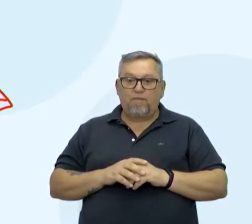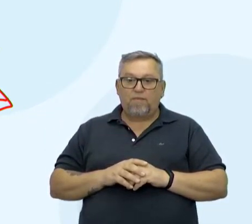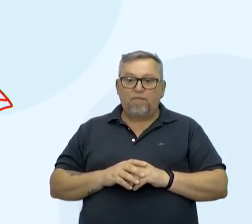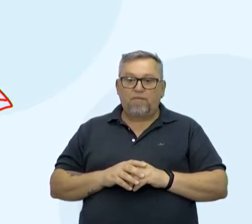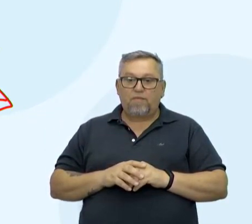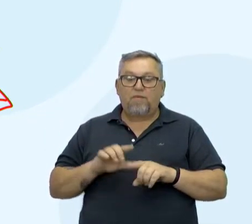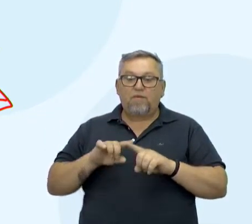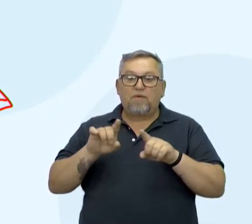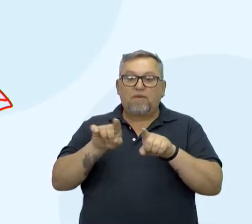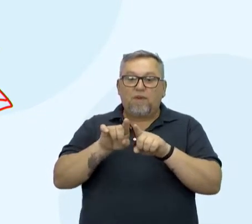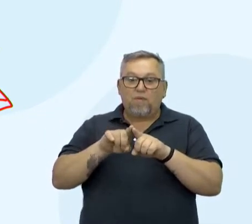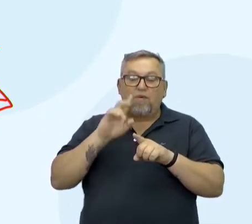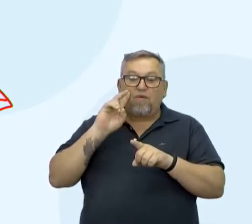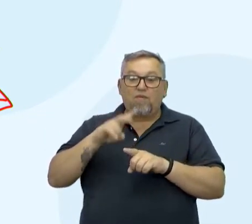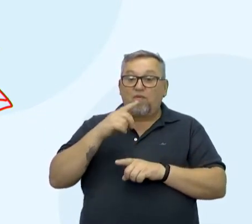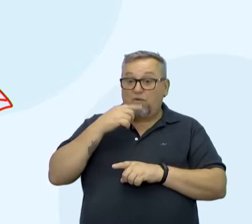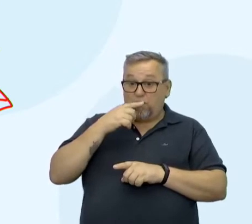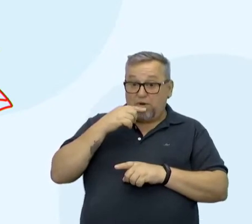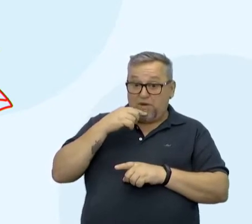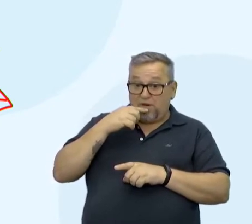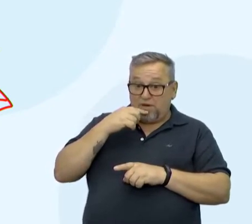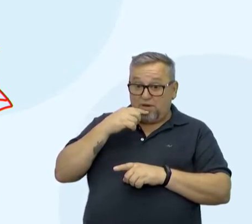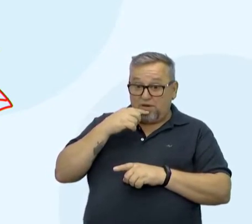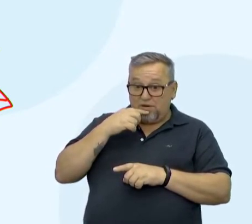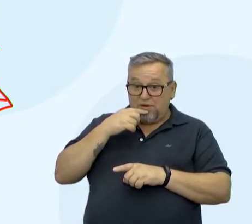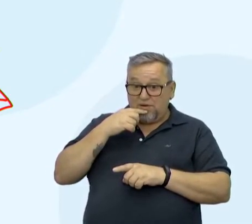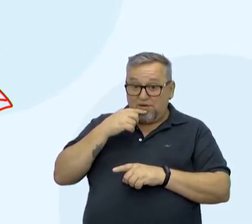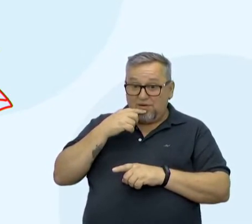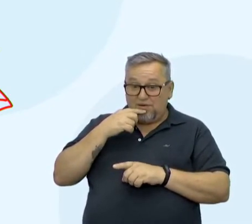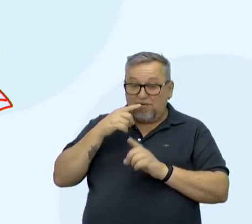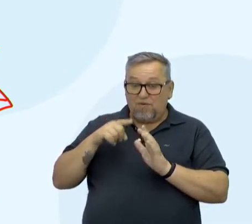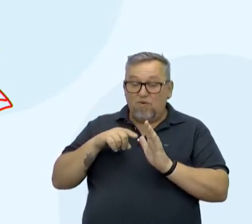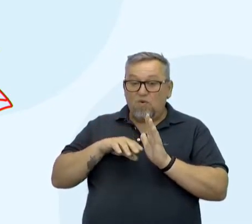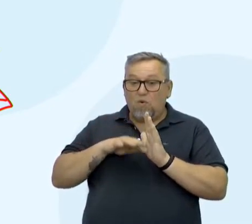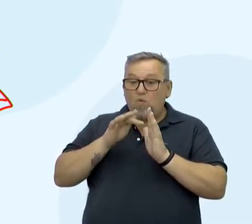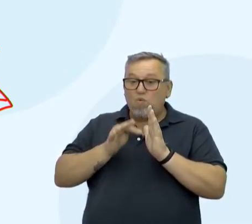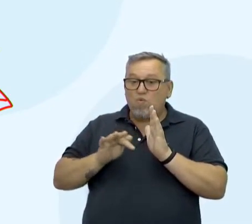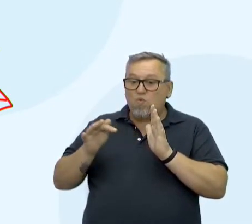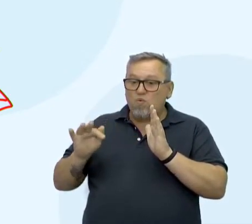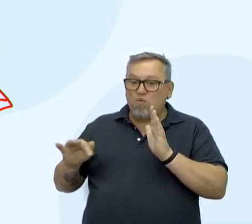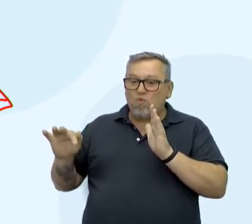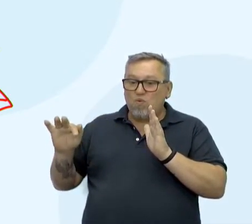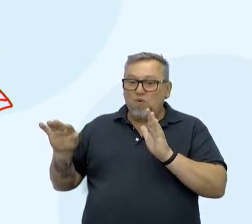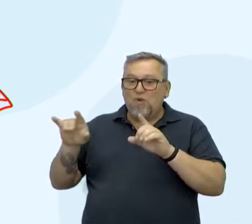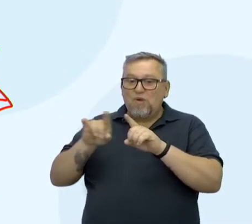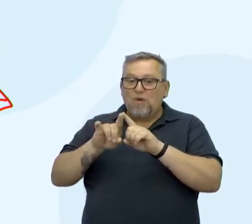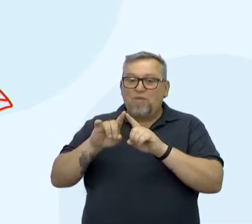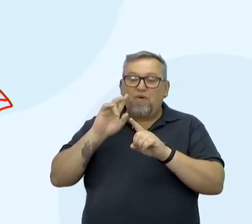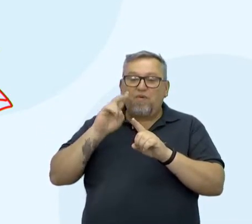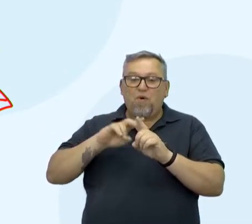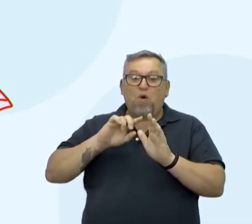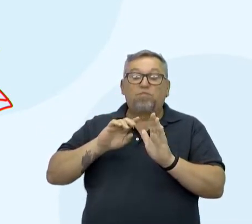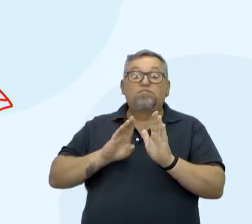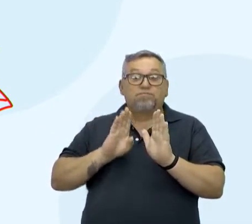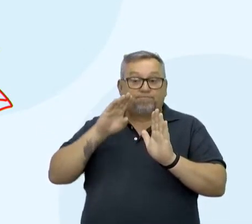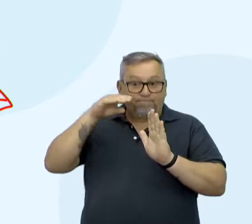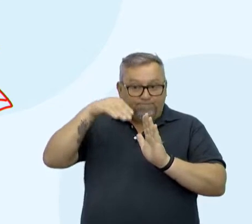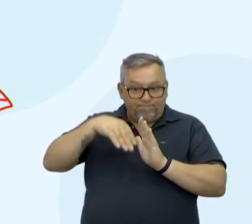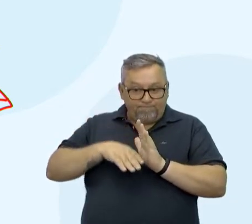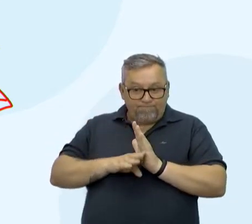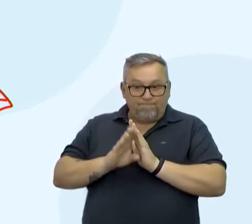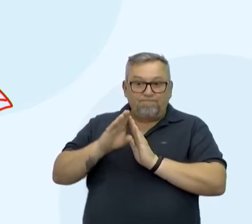elétrica. E aí você tem a parte de uma onda, né? Chama ondas eletromagnéticas harmônicas. Você tem a parte que